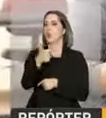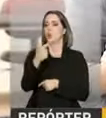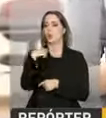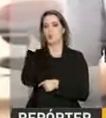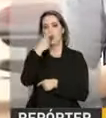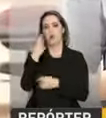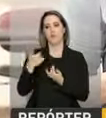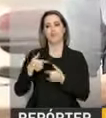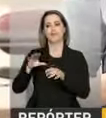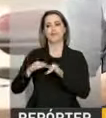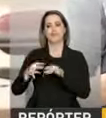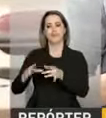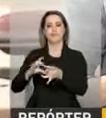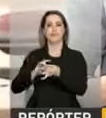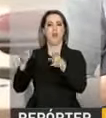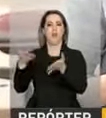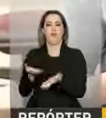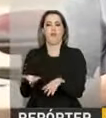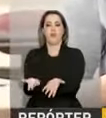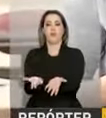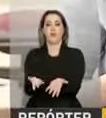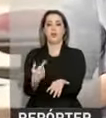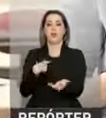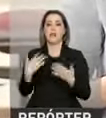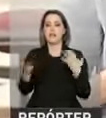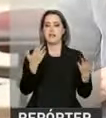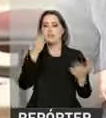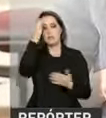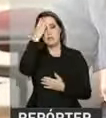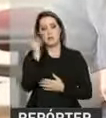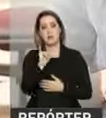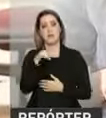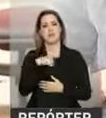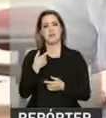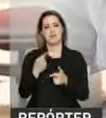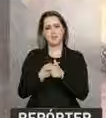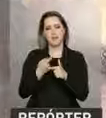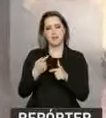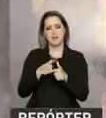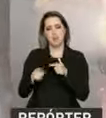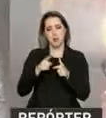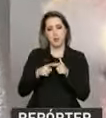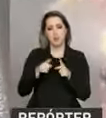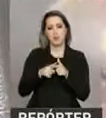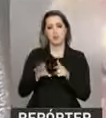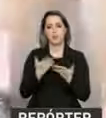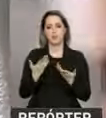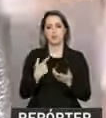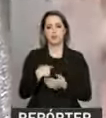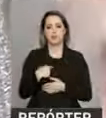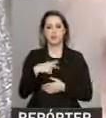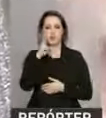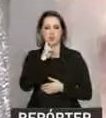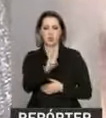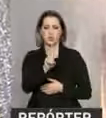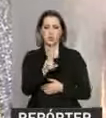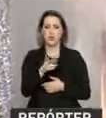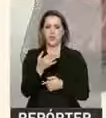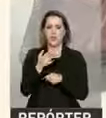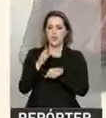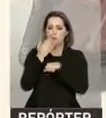horas. Será que é possível para o consumidor saber se o produto está ou não estragado na prateleira? A gente pode perceber que existe uma alteração de cor